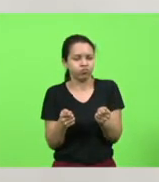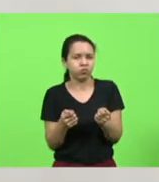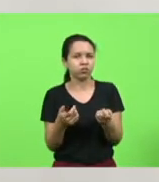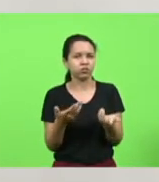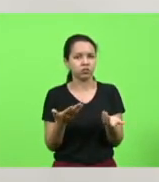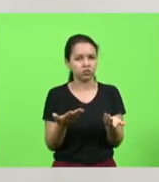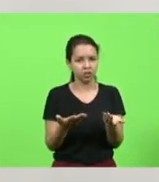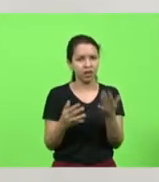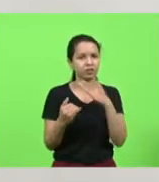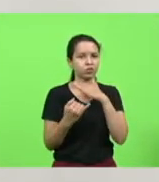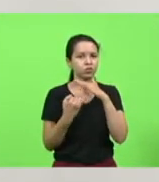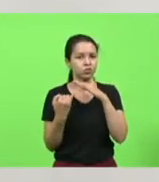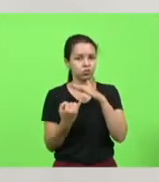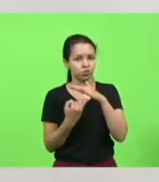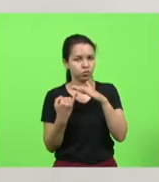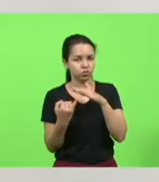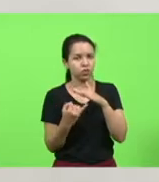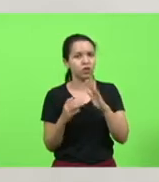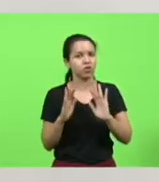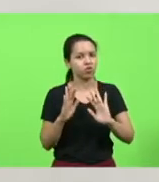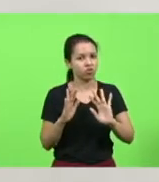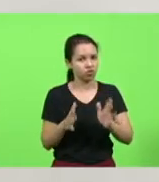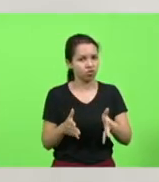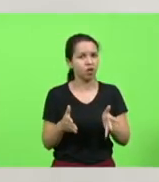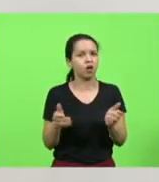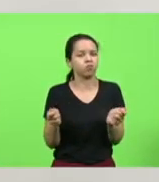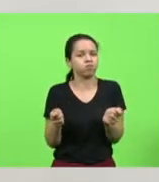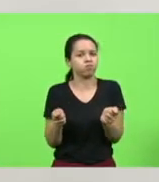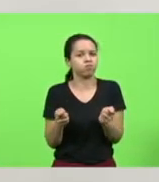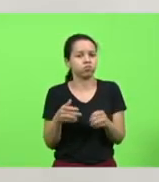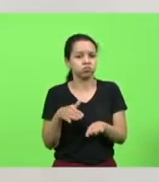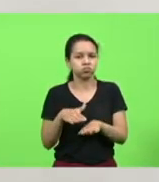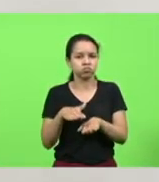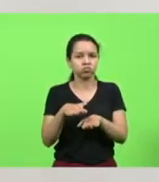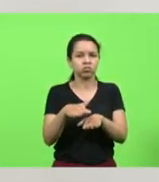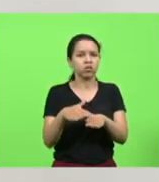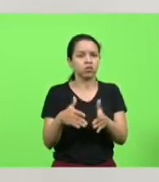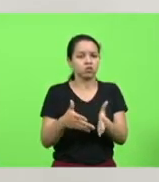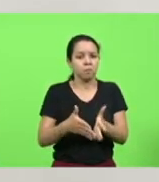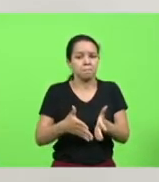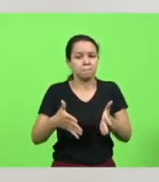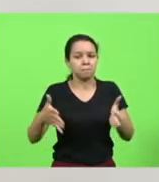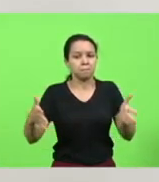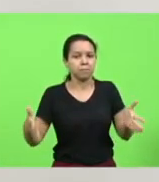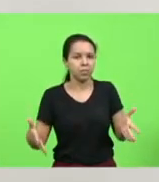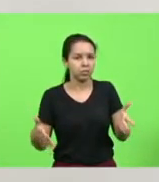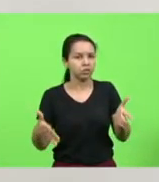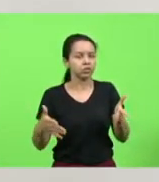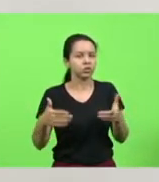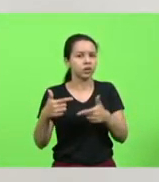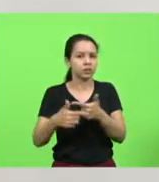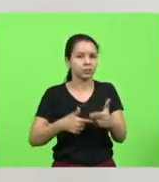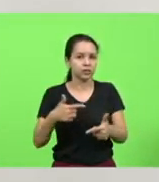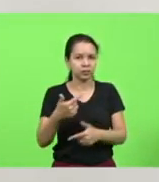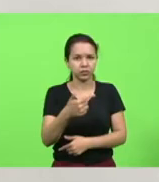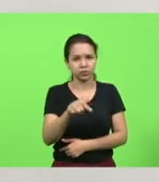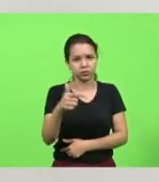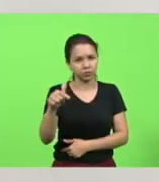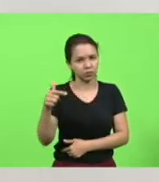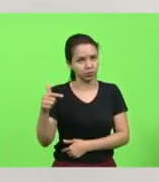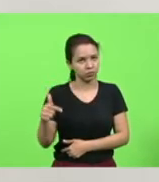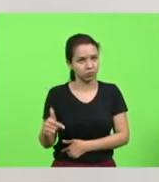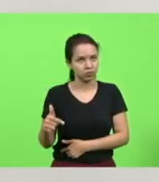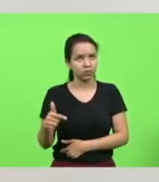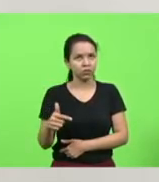indústria pesqueira já está espremida rio acima, já não tem todo esse espaço para poder trabalhar,